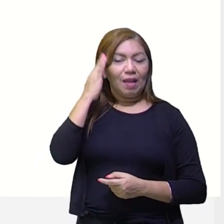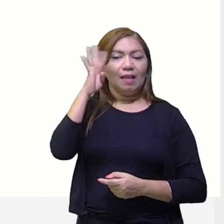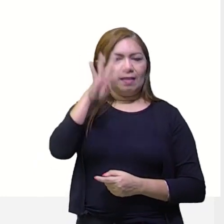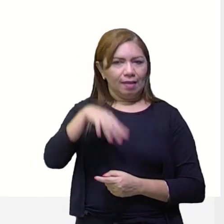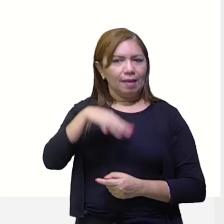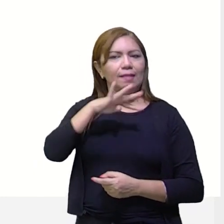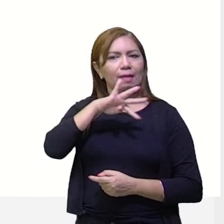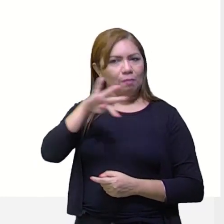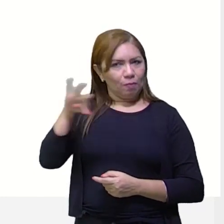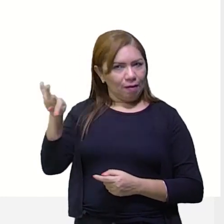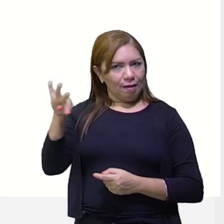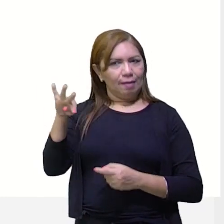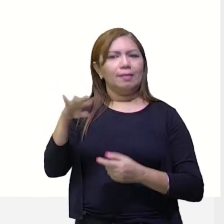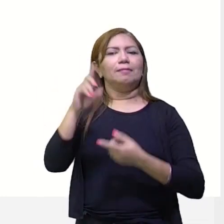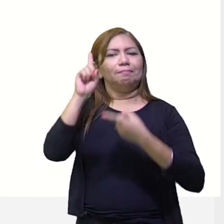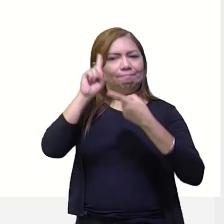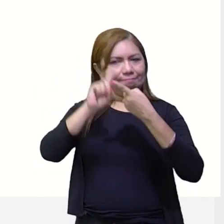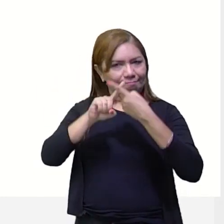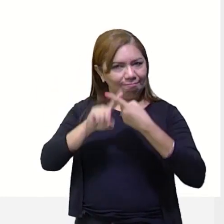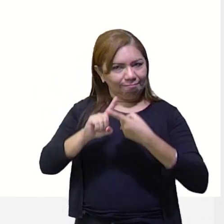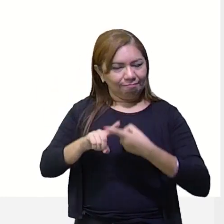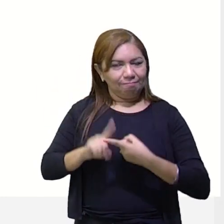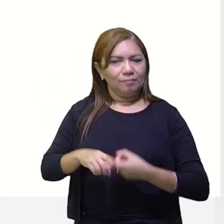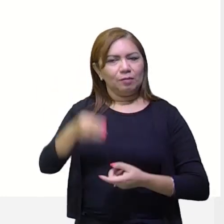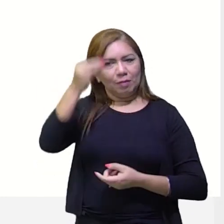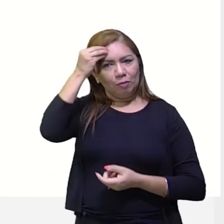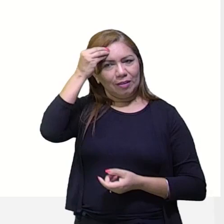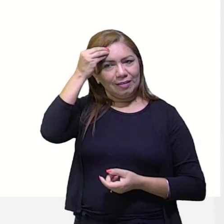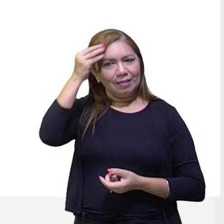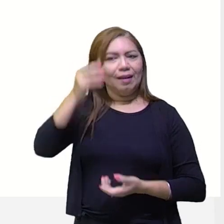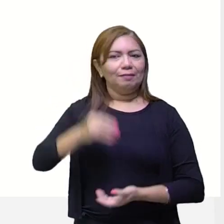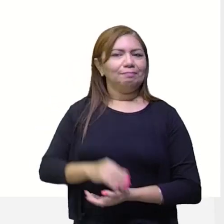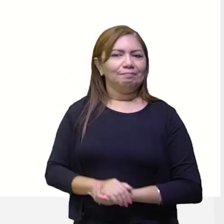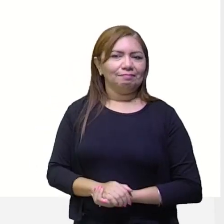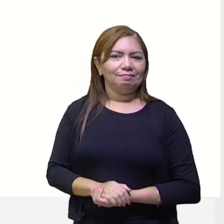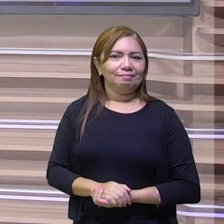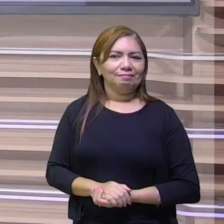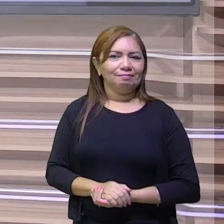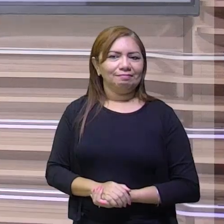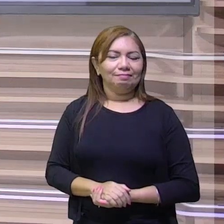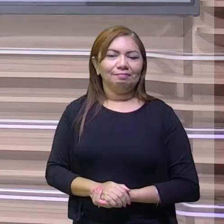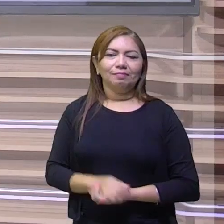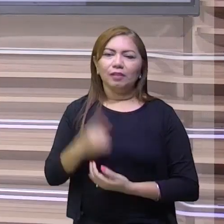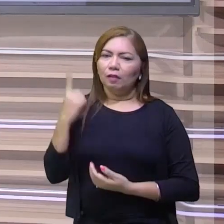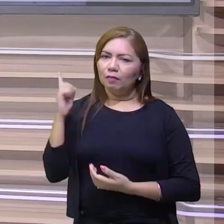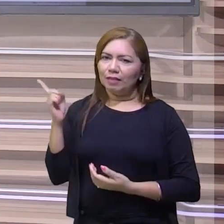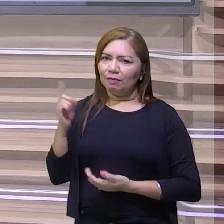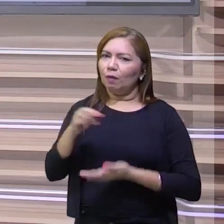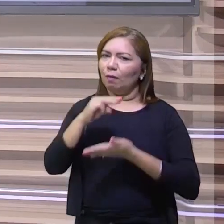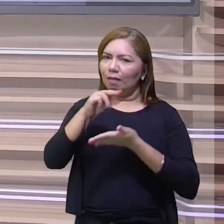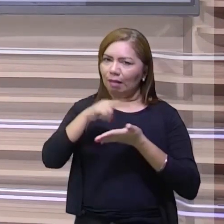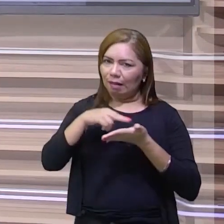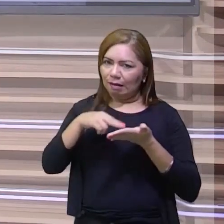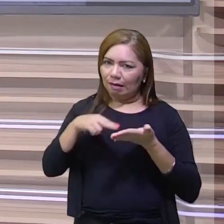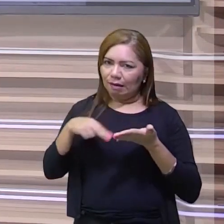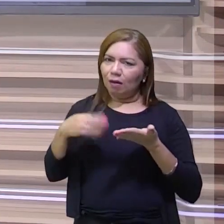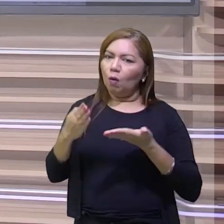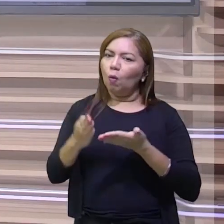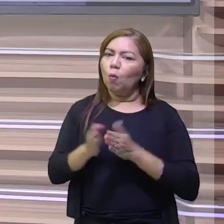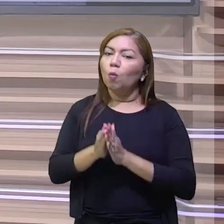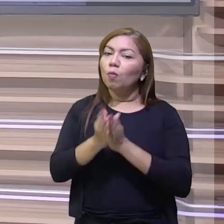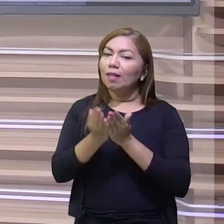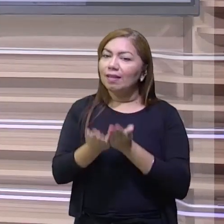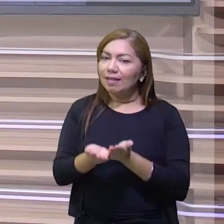você tiver dificuldade em memorizar. Ok? Bom, e eu vou deixar como dica de leitura, tá certo? O